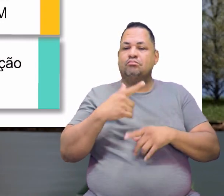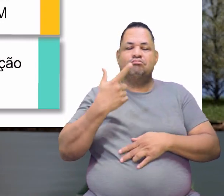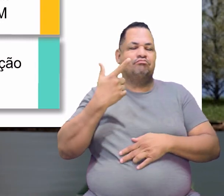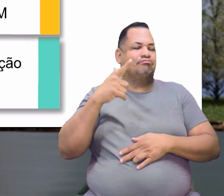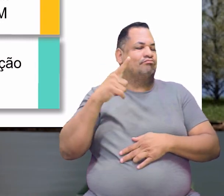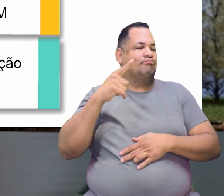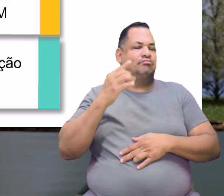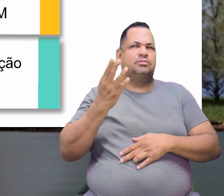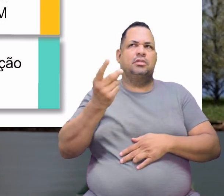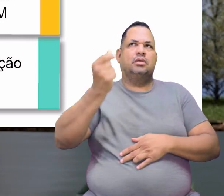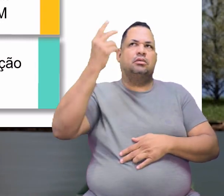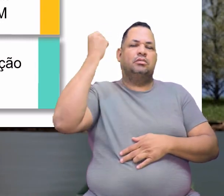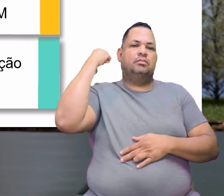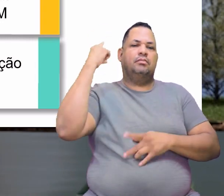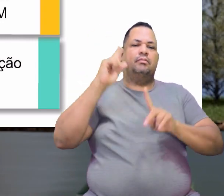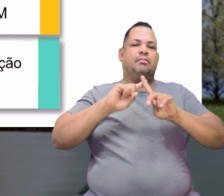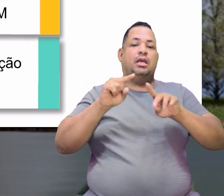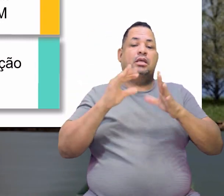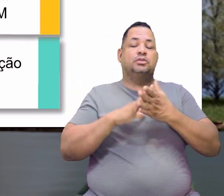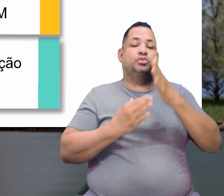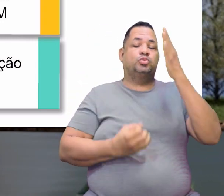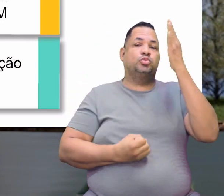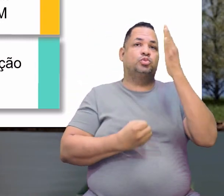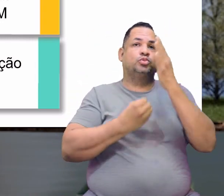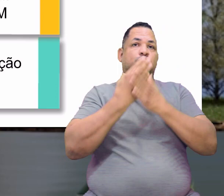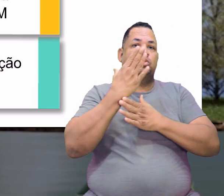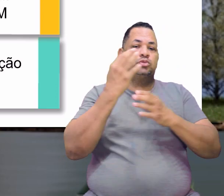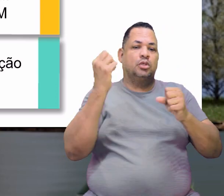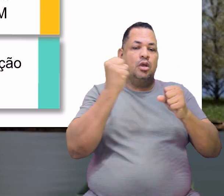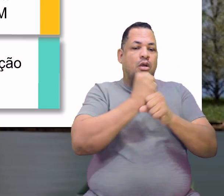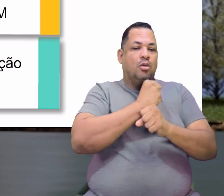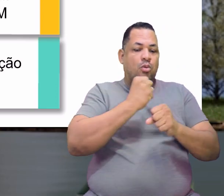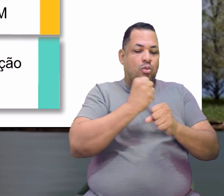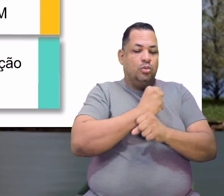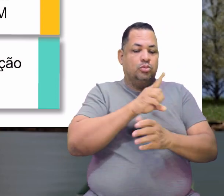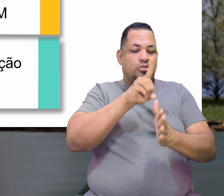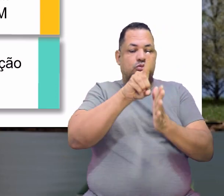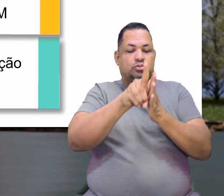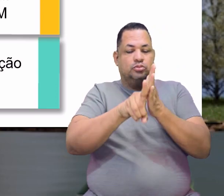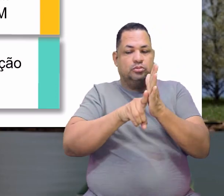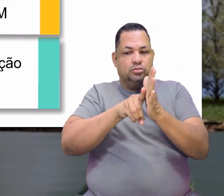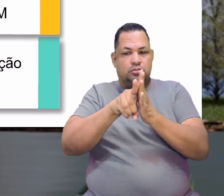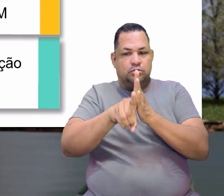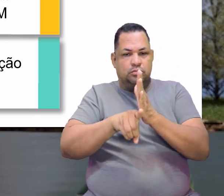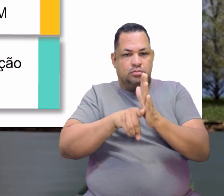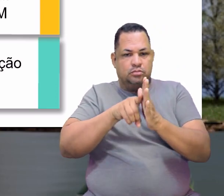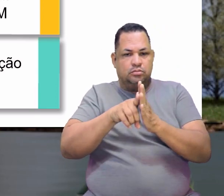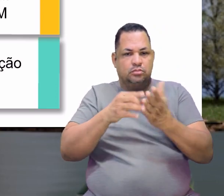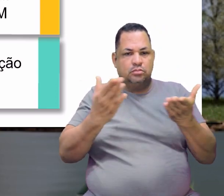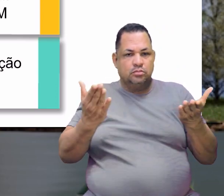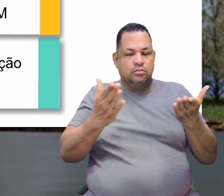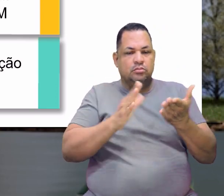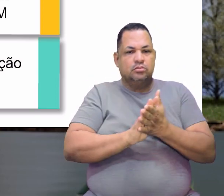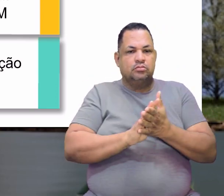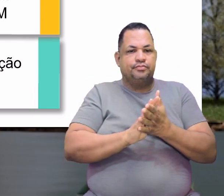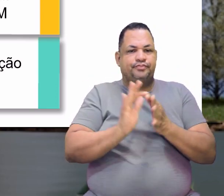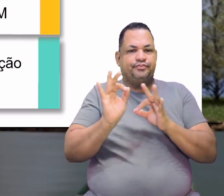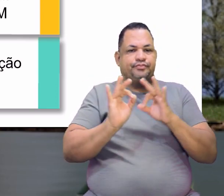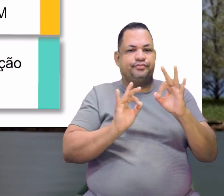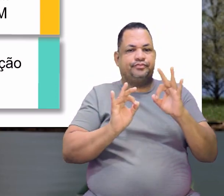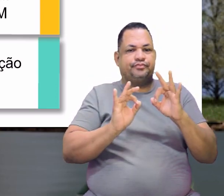a criação, a construção da estrada de ferro se encontra no contexto